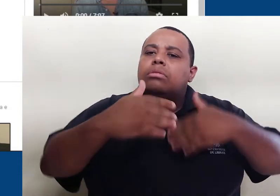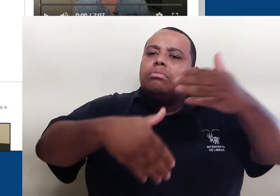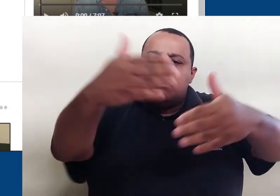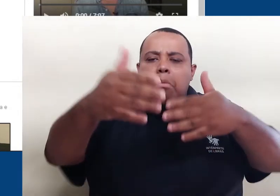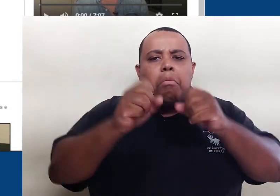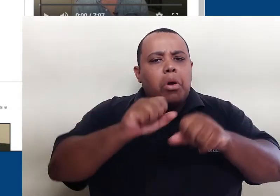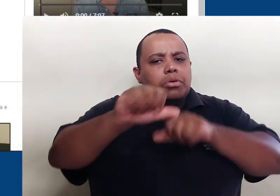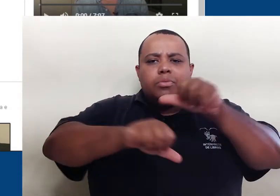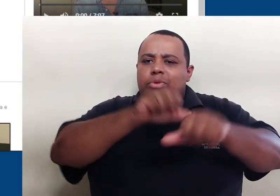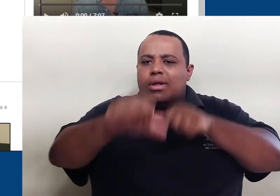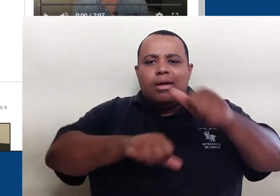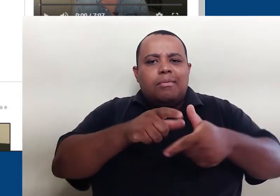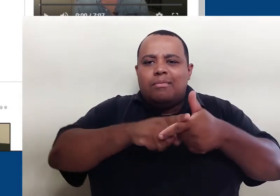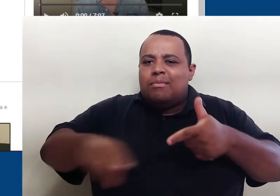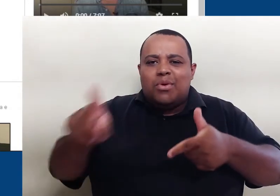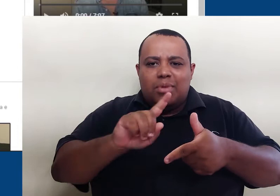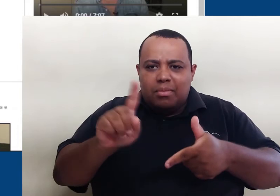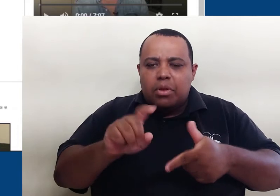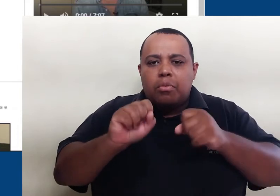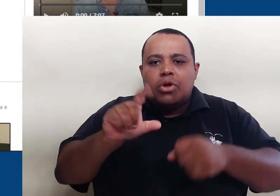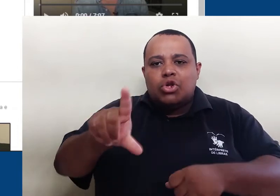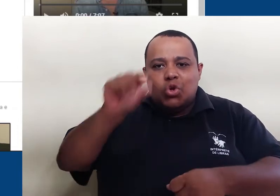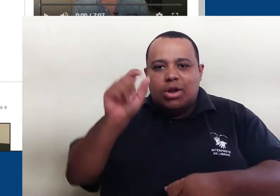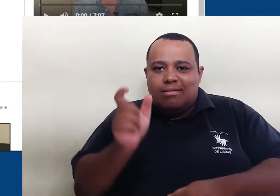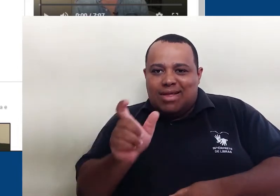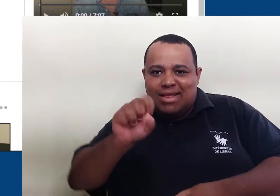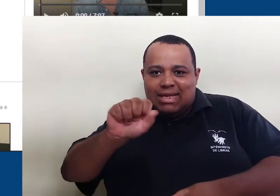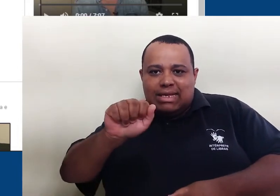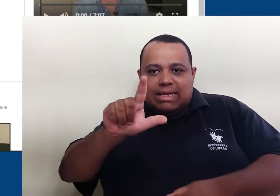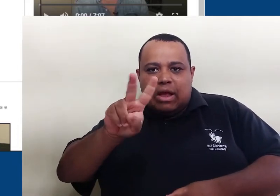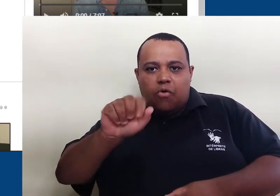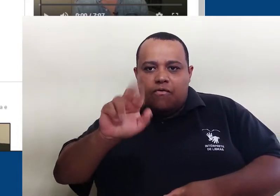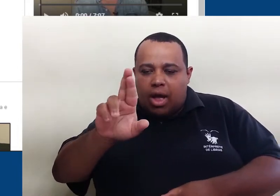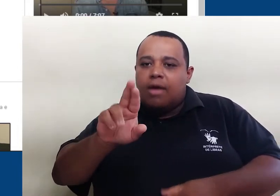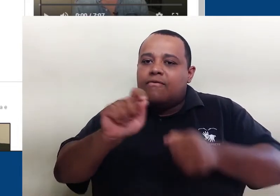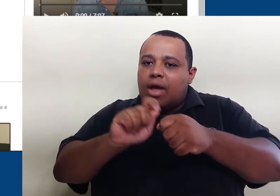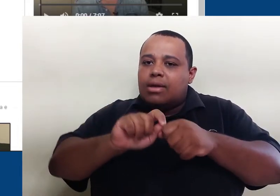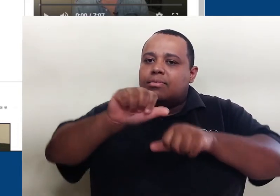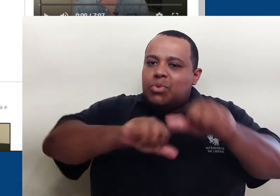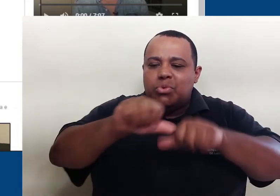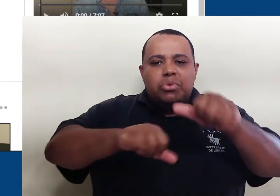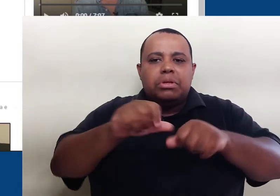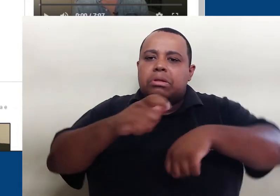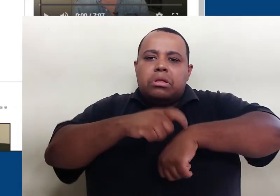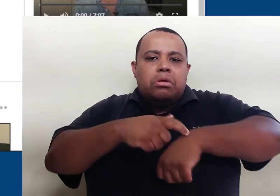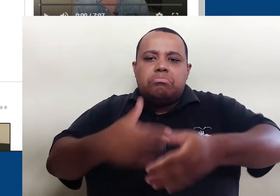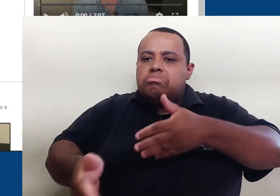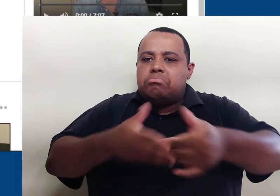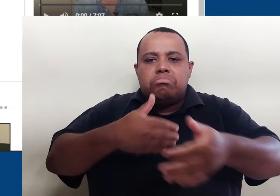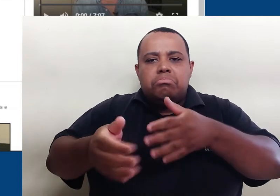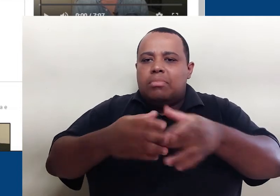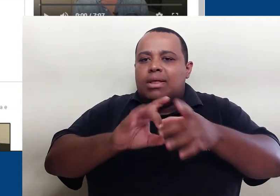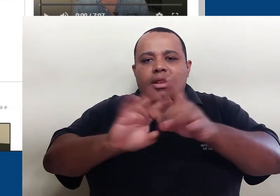configurações, só salvar novamente e esse vídeo será publicado. Ou ao contrário também, você tem um vídeo público, você quer depois deixar como privado ou como não listado.